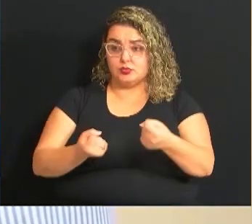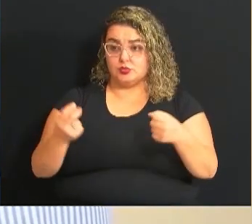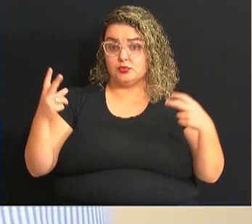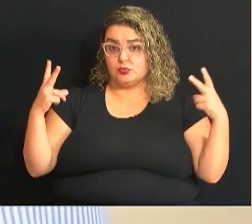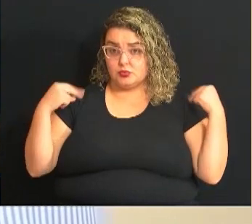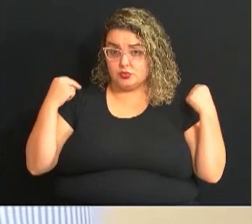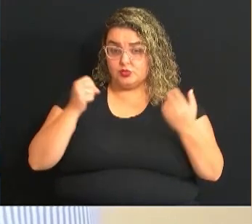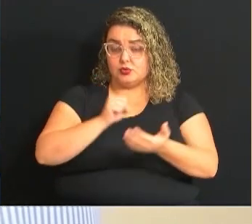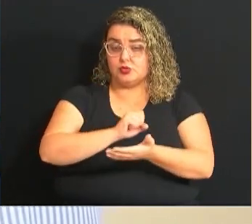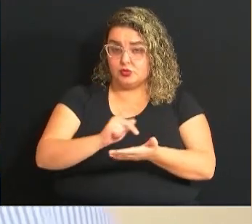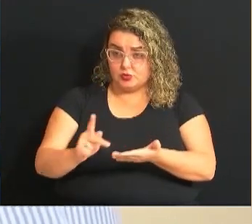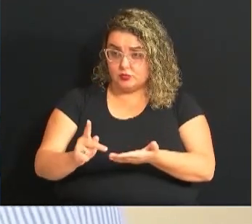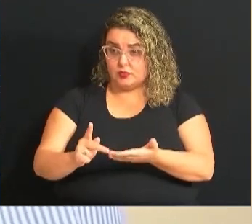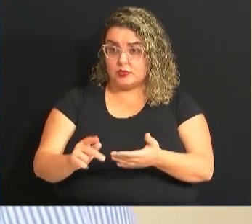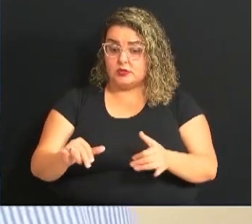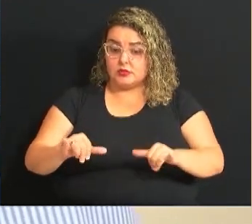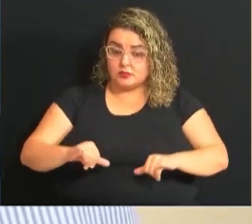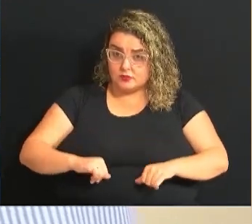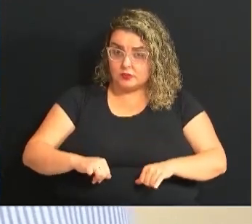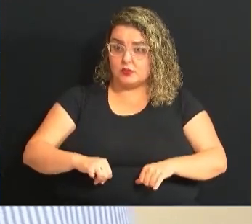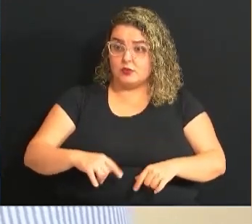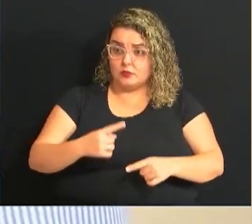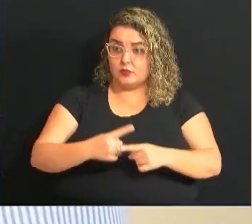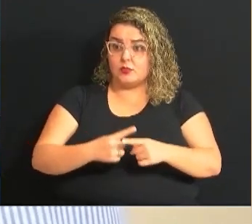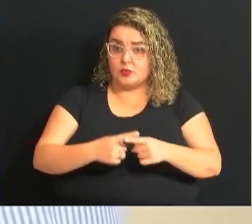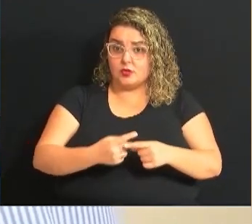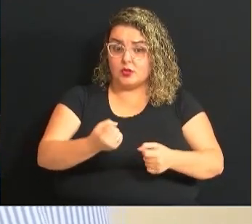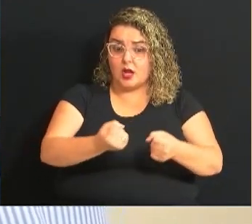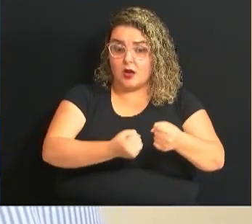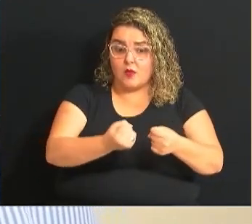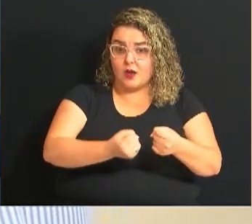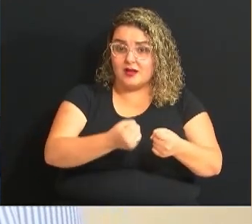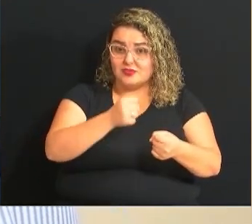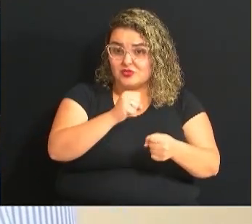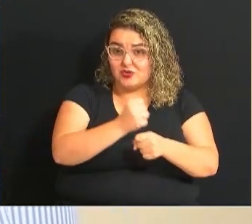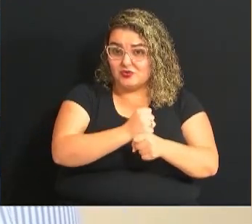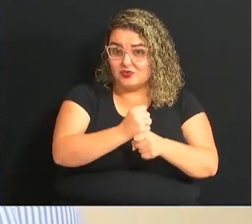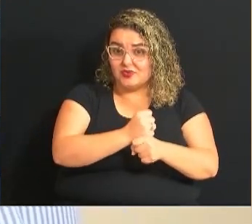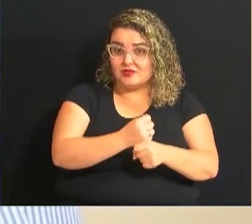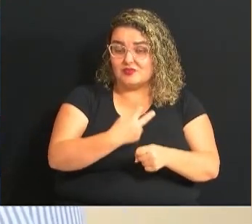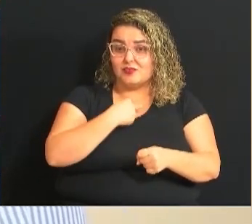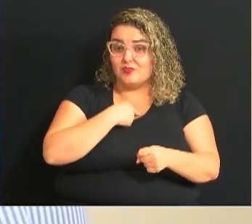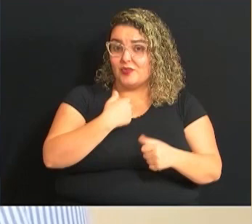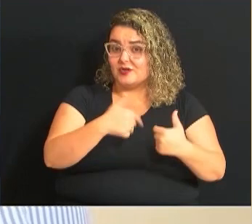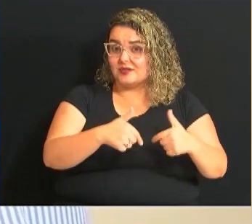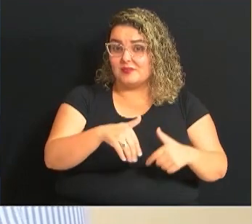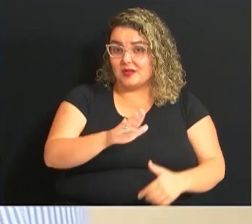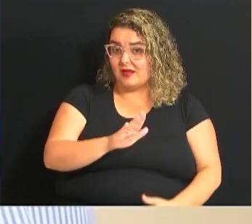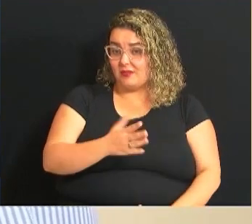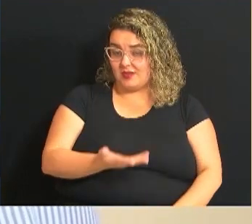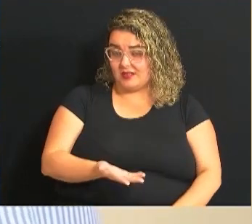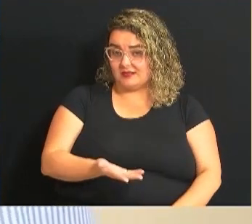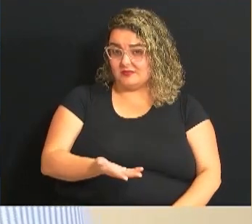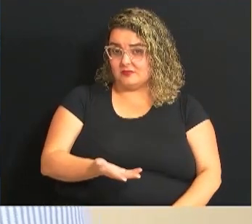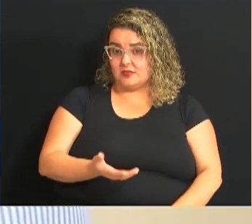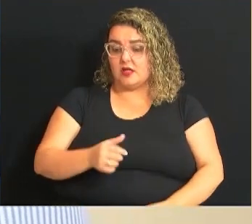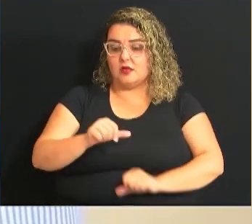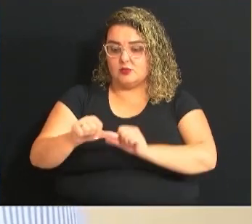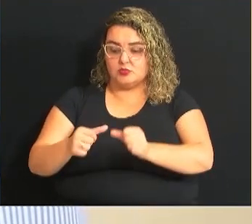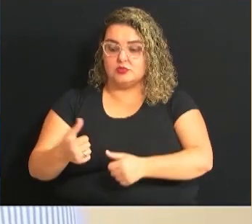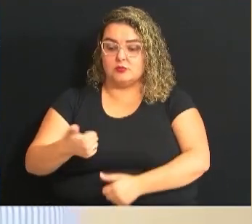aplicativo estão sofrendo por conta da vida útil do veículo, né? Então nós conseguimos, através de uma emenda no mandato